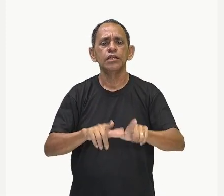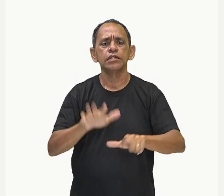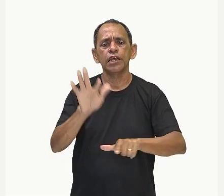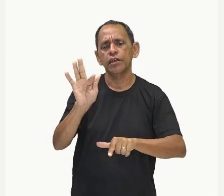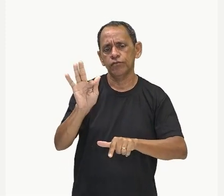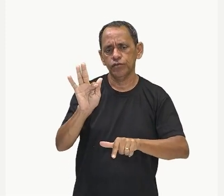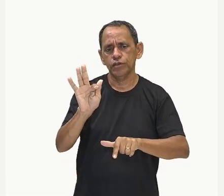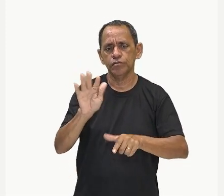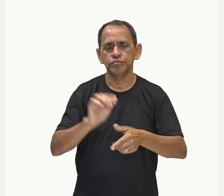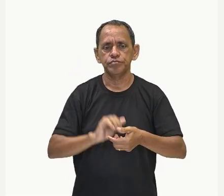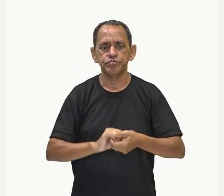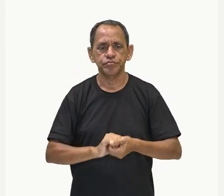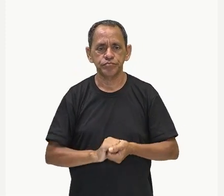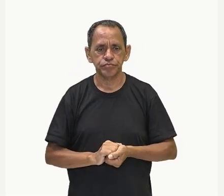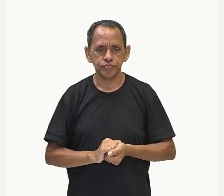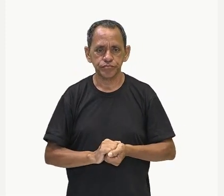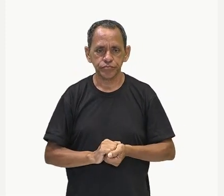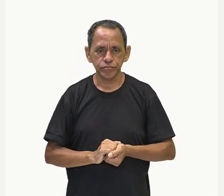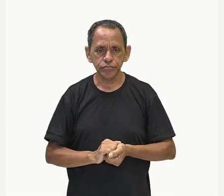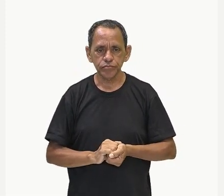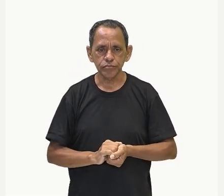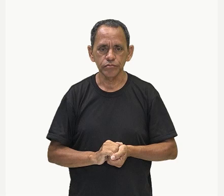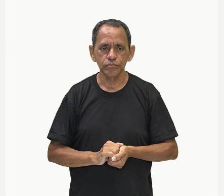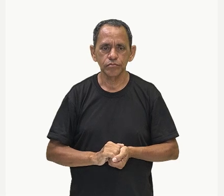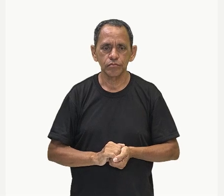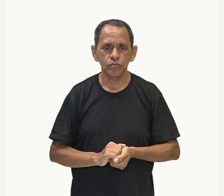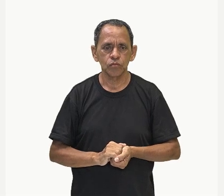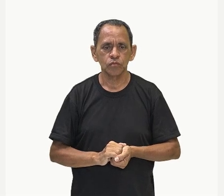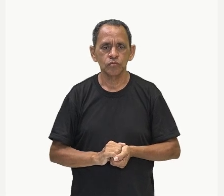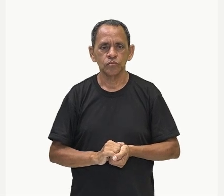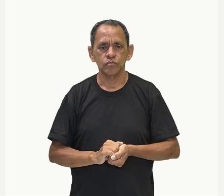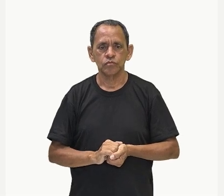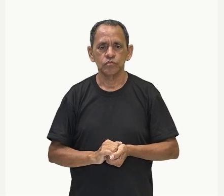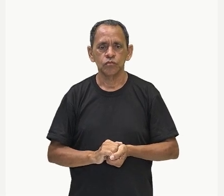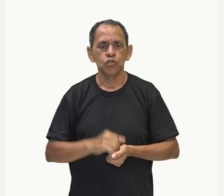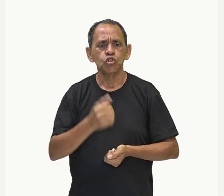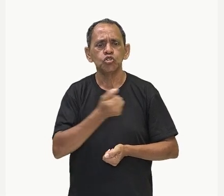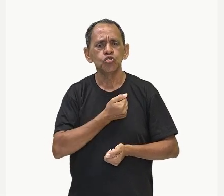letra F. Vamos agora ver a nossa letra F.